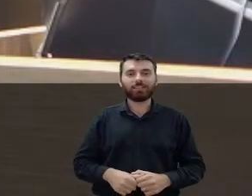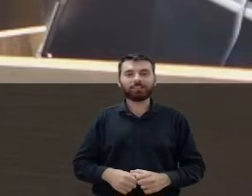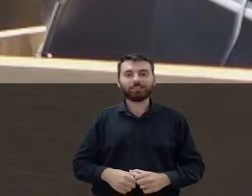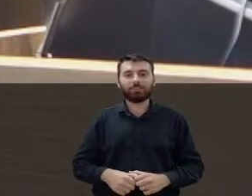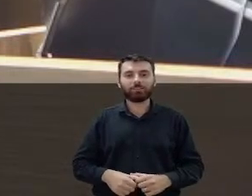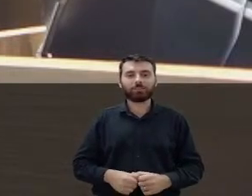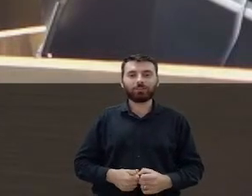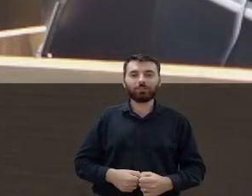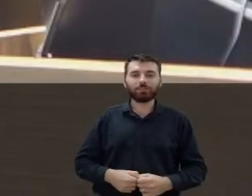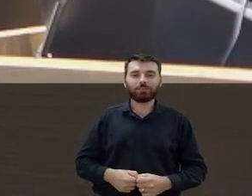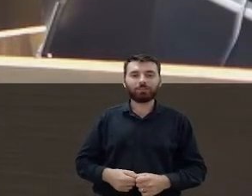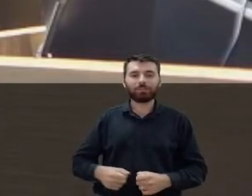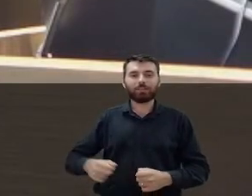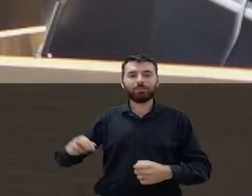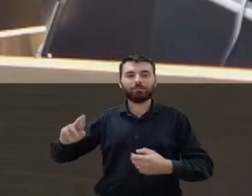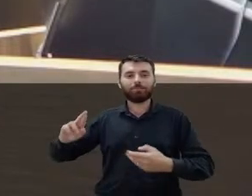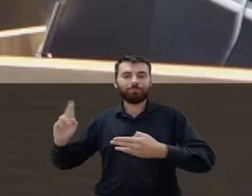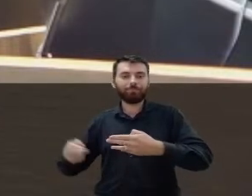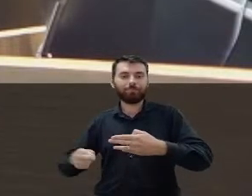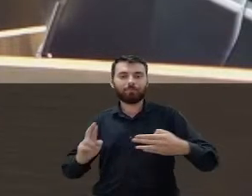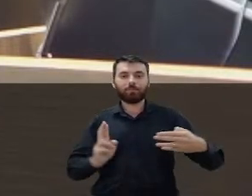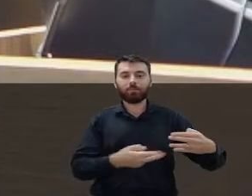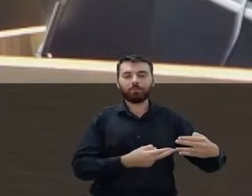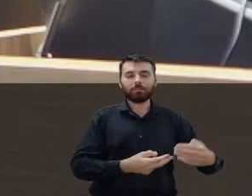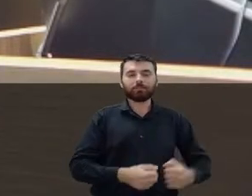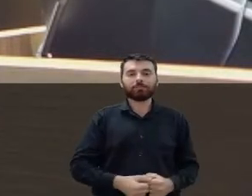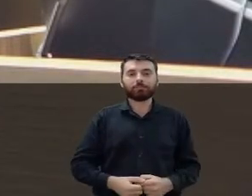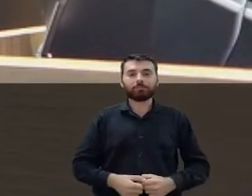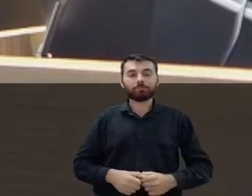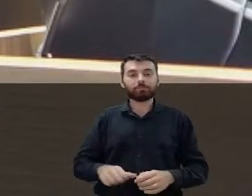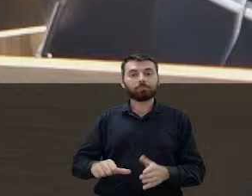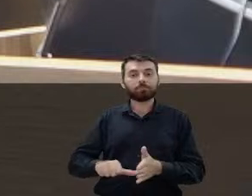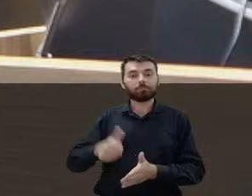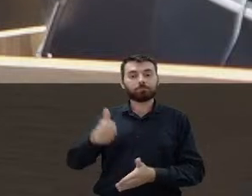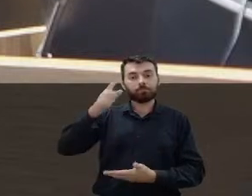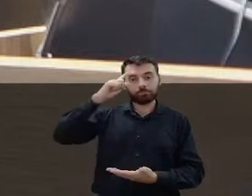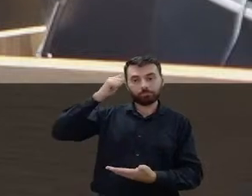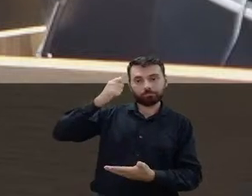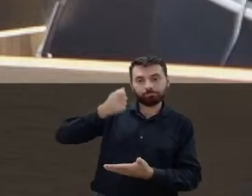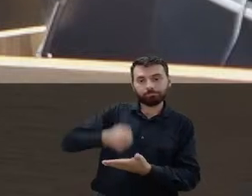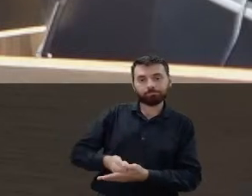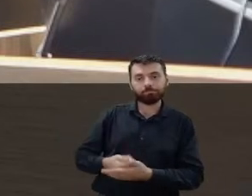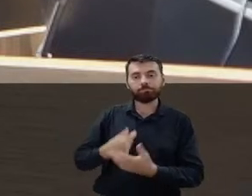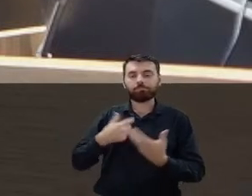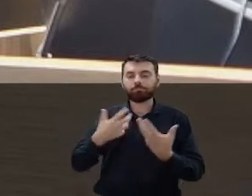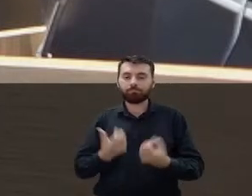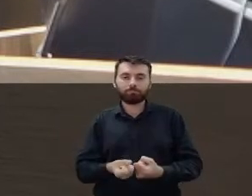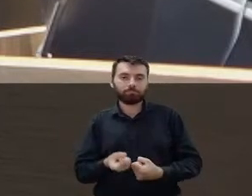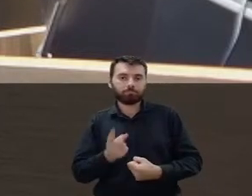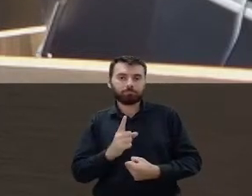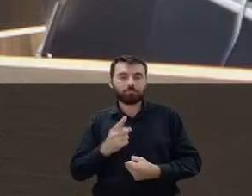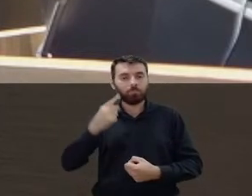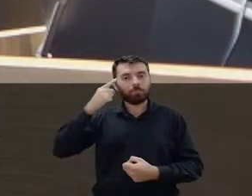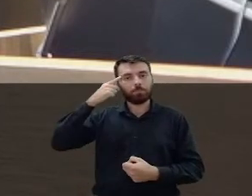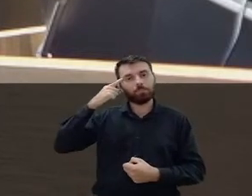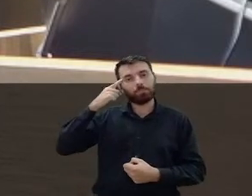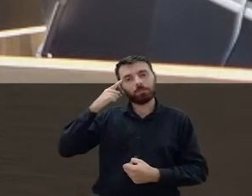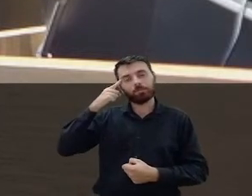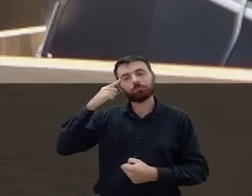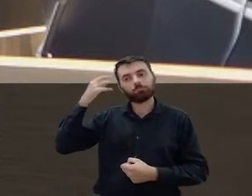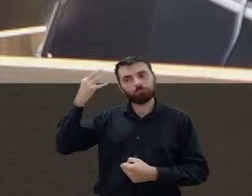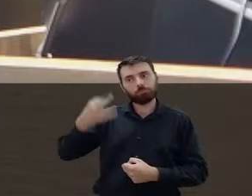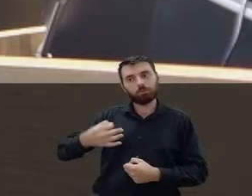partes. Eu estou aqui mantendo a decisão de primeiro grau, nego o provimento, tendo correta o J191,